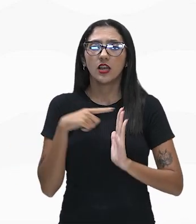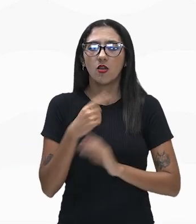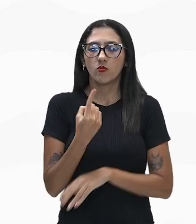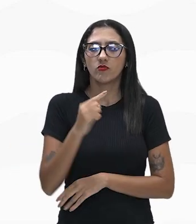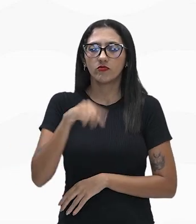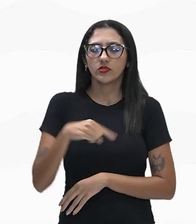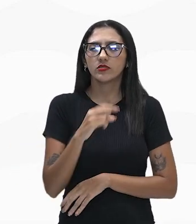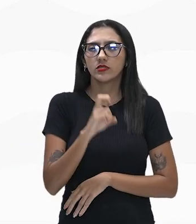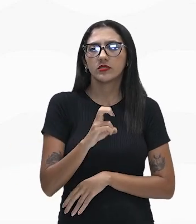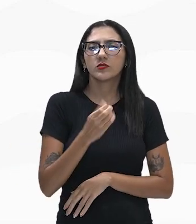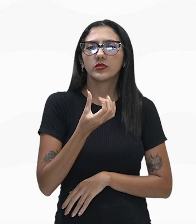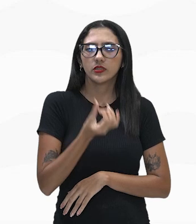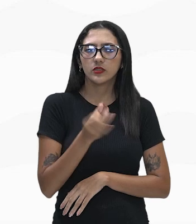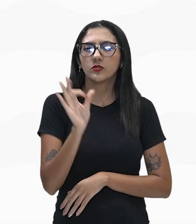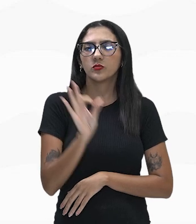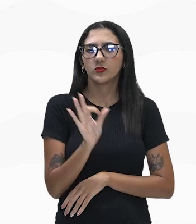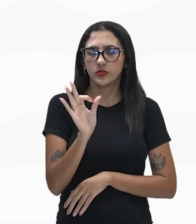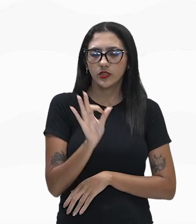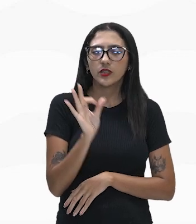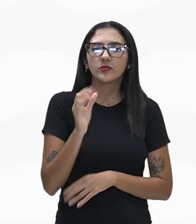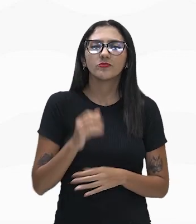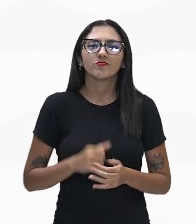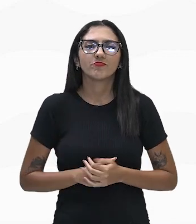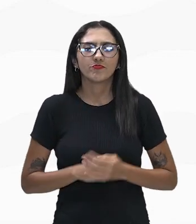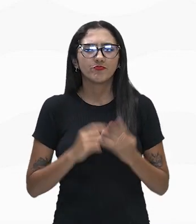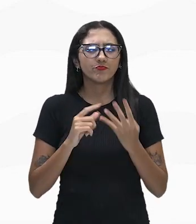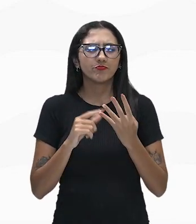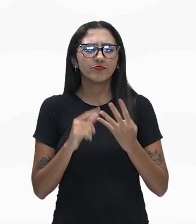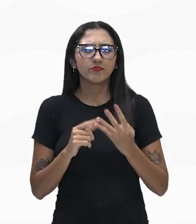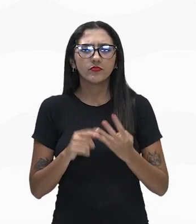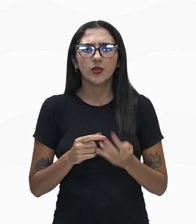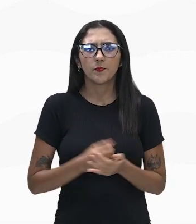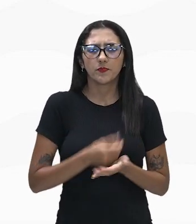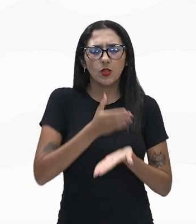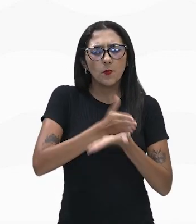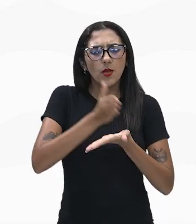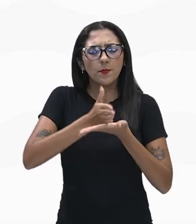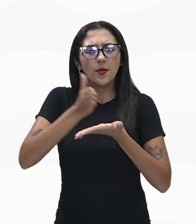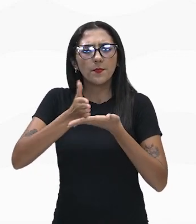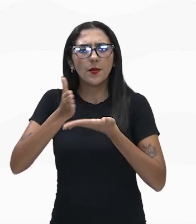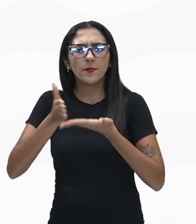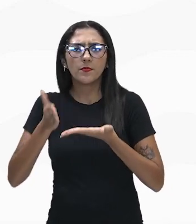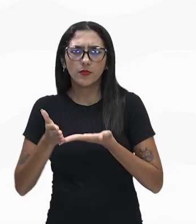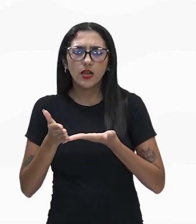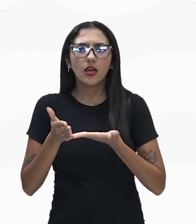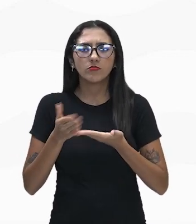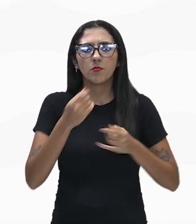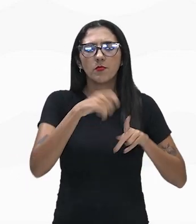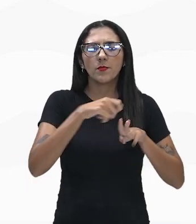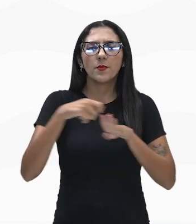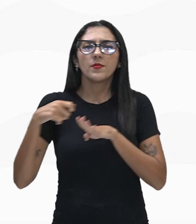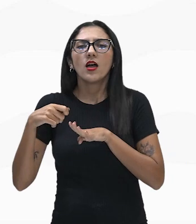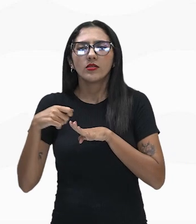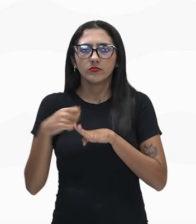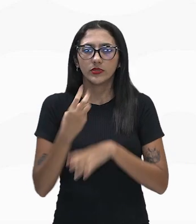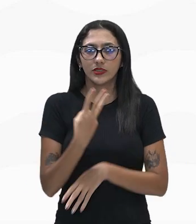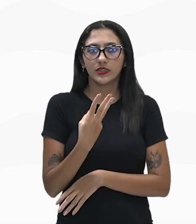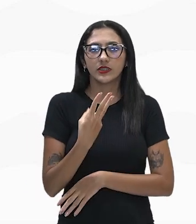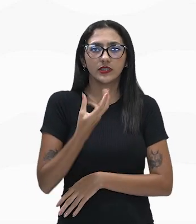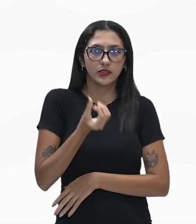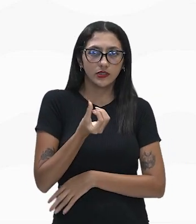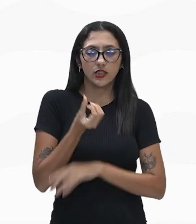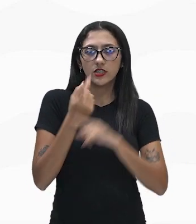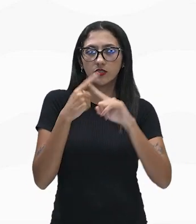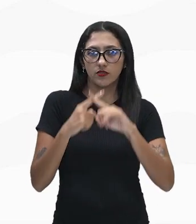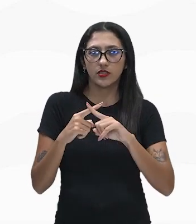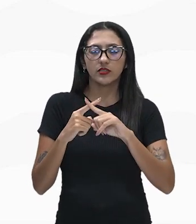1,56%. E vamos fazer aí esse financiamento com 36 parcelas, tá bom? Então, a